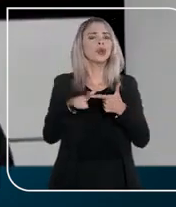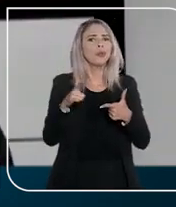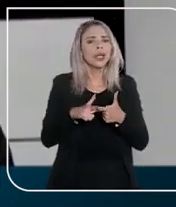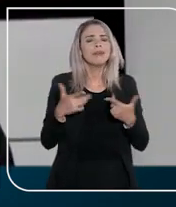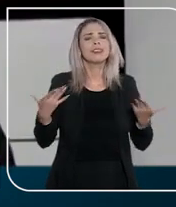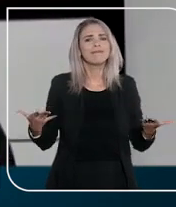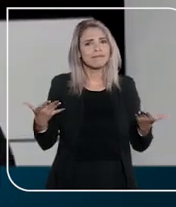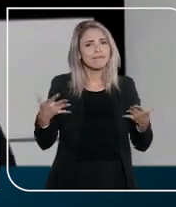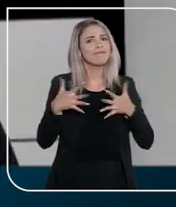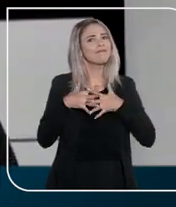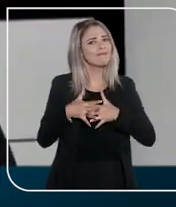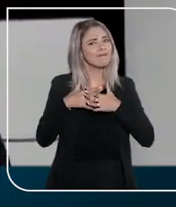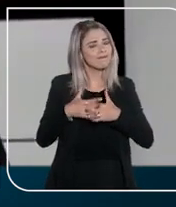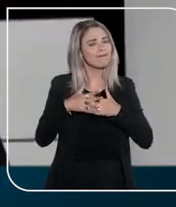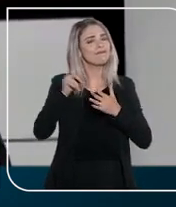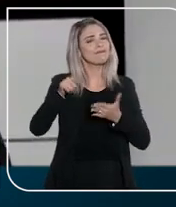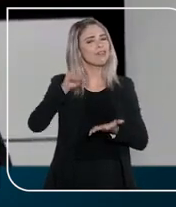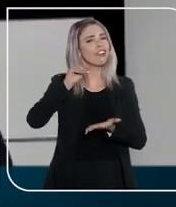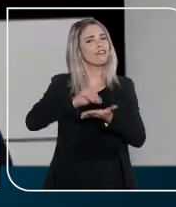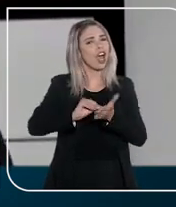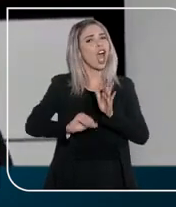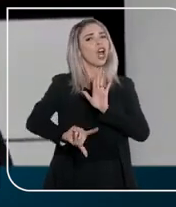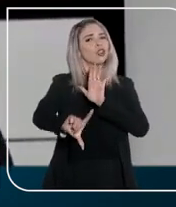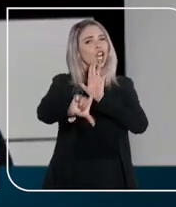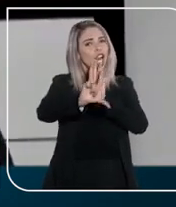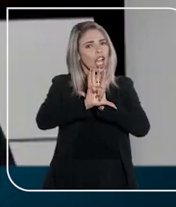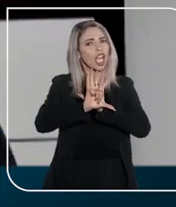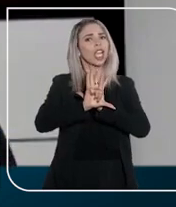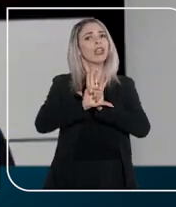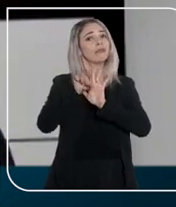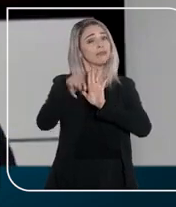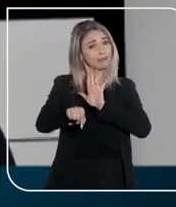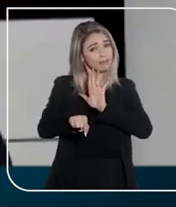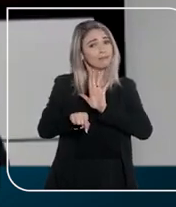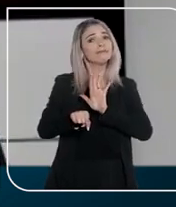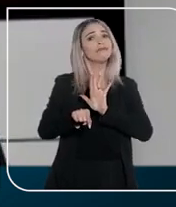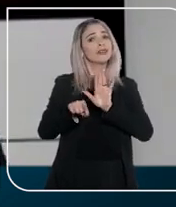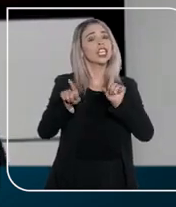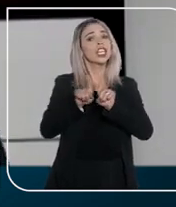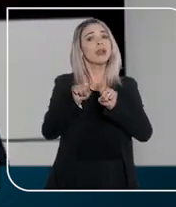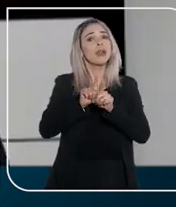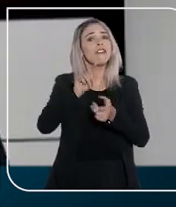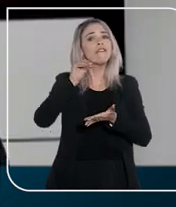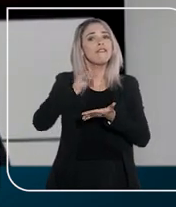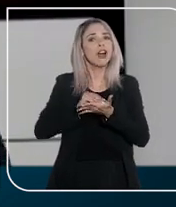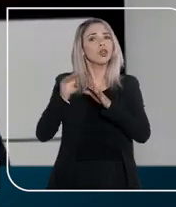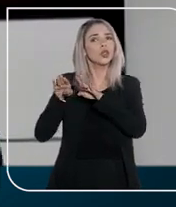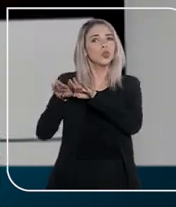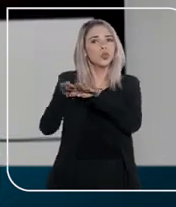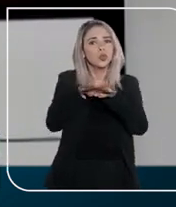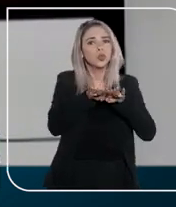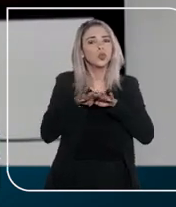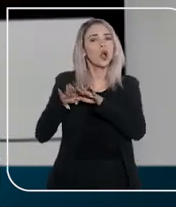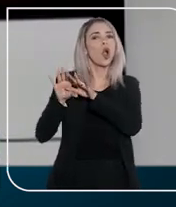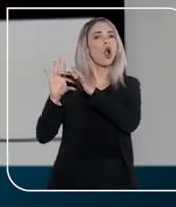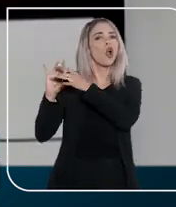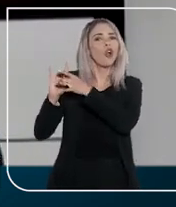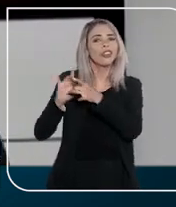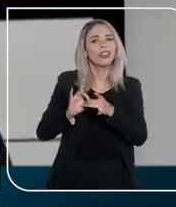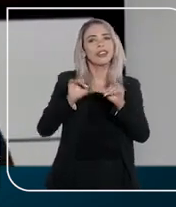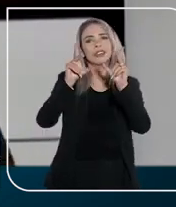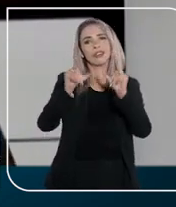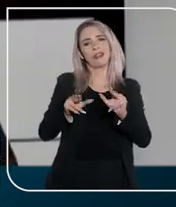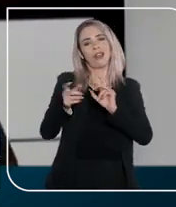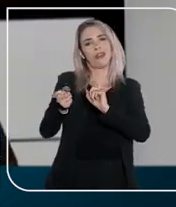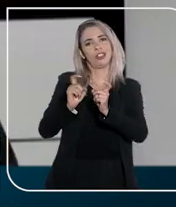solução. É falta de legislação o nosso problema, falta de coerência por parte da administração pública.